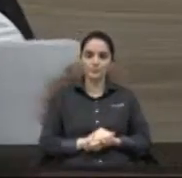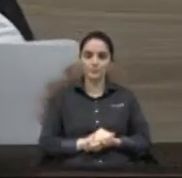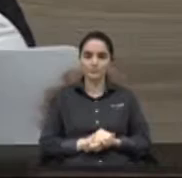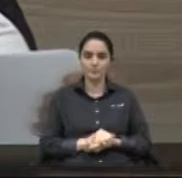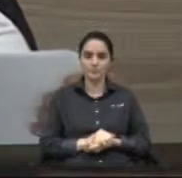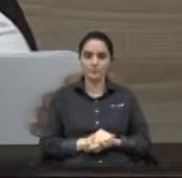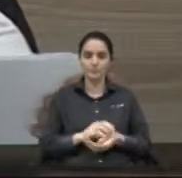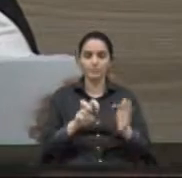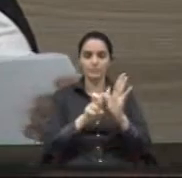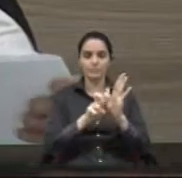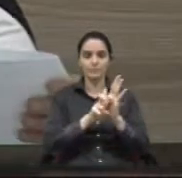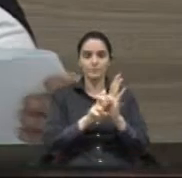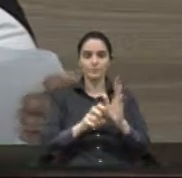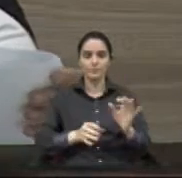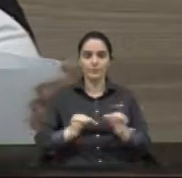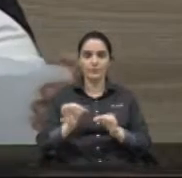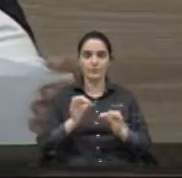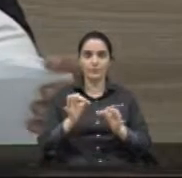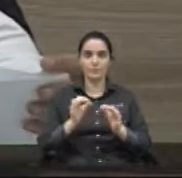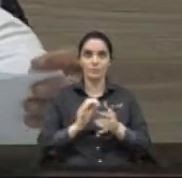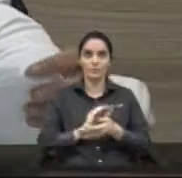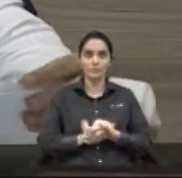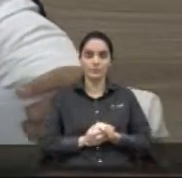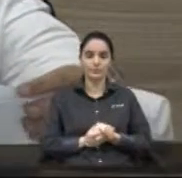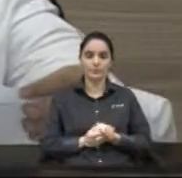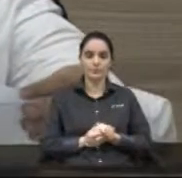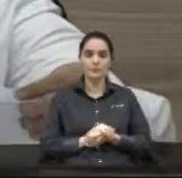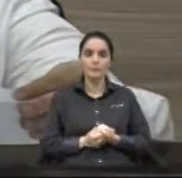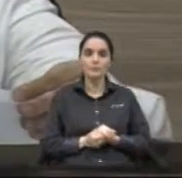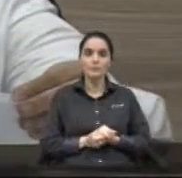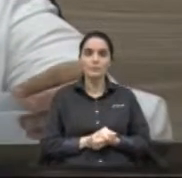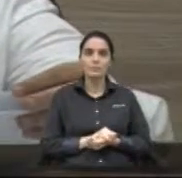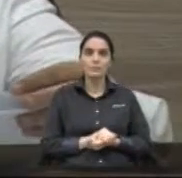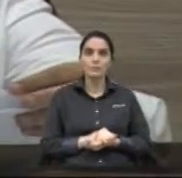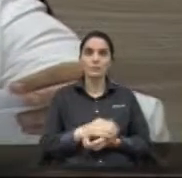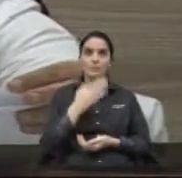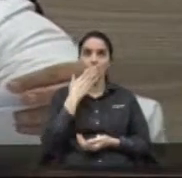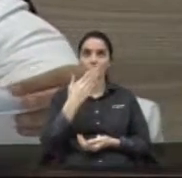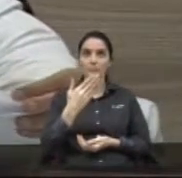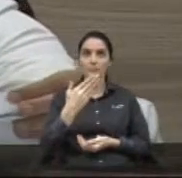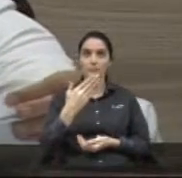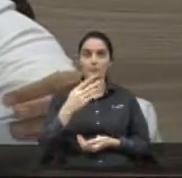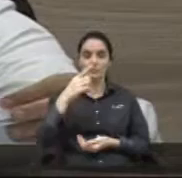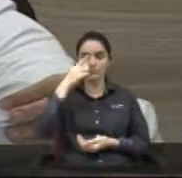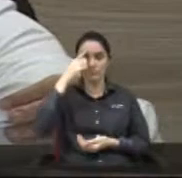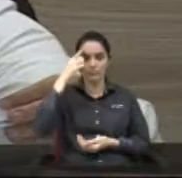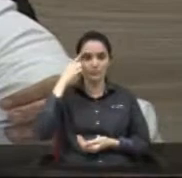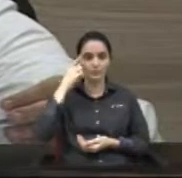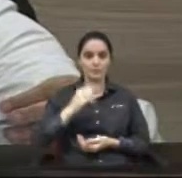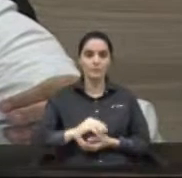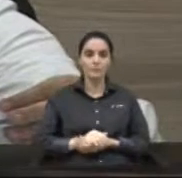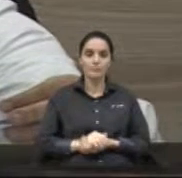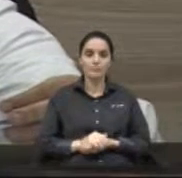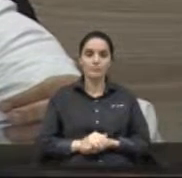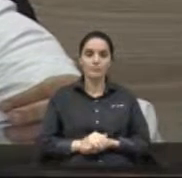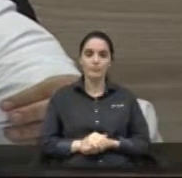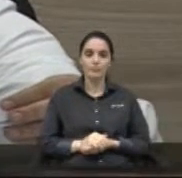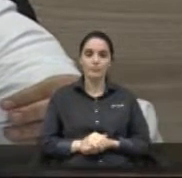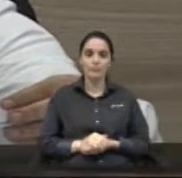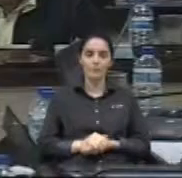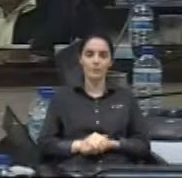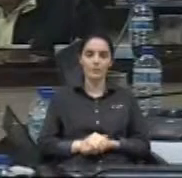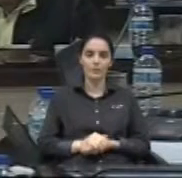64/2016. Item 5º da pauta. Projeto de lei... Uma questão de ordem do vereador Wilson. Como líder do